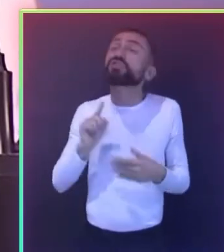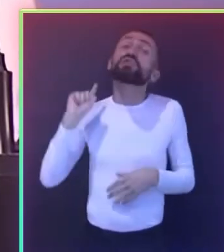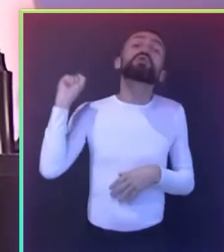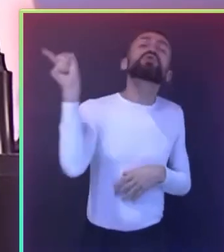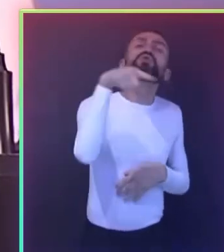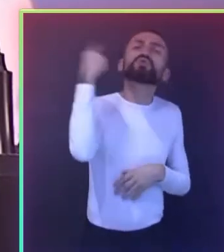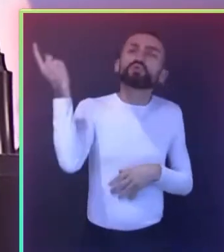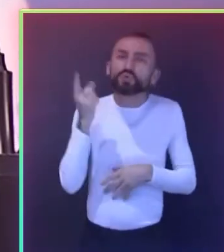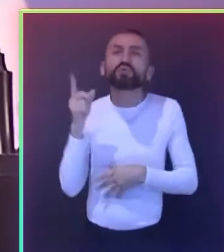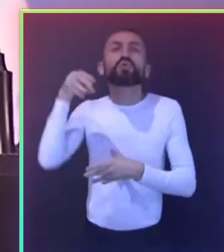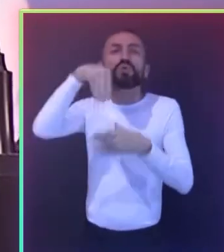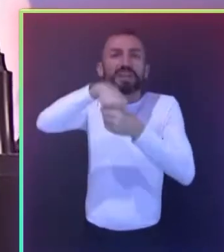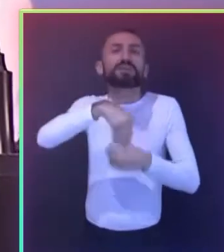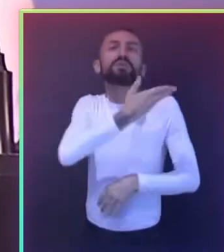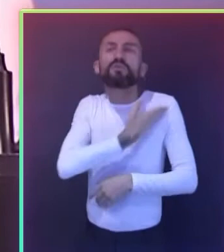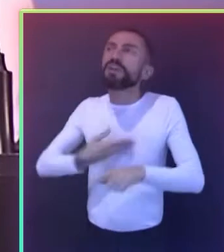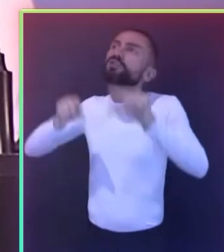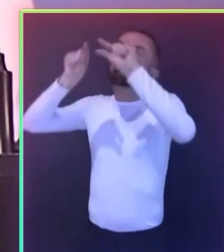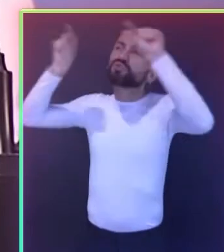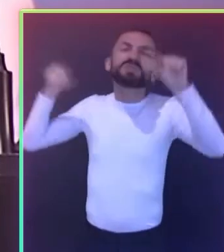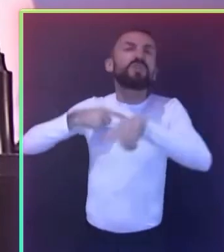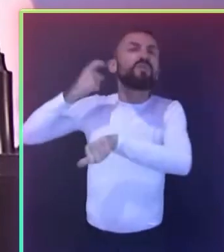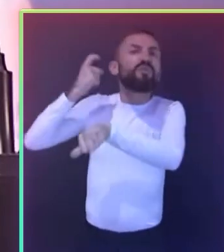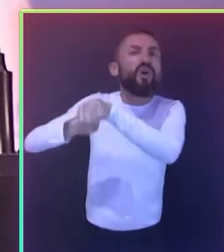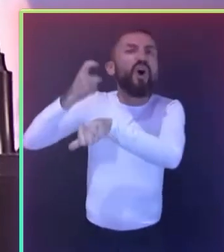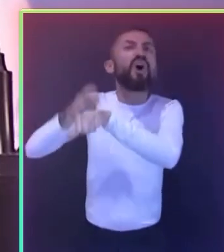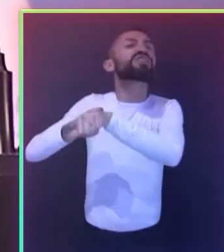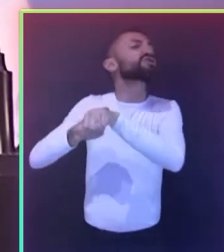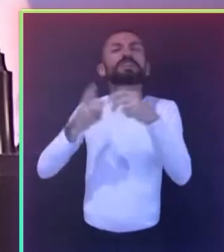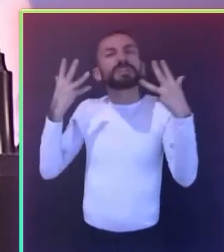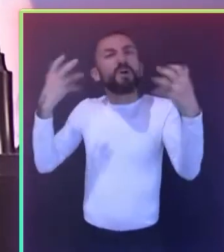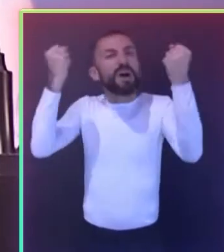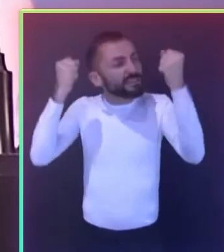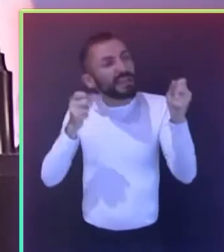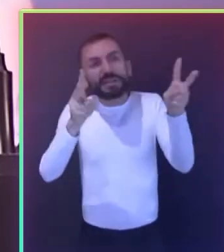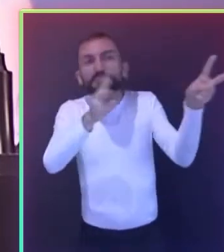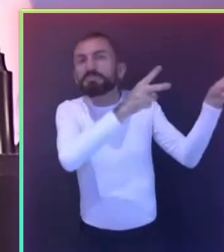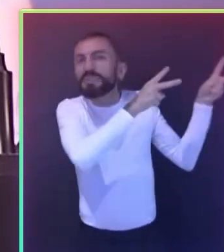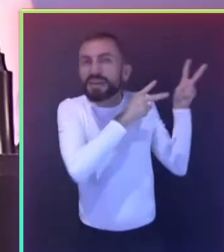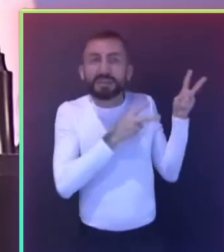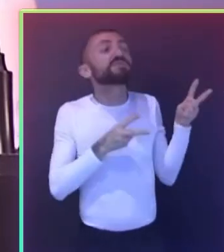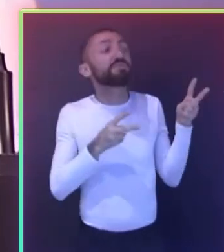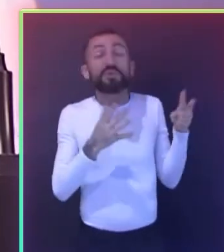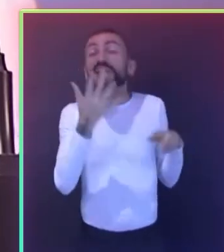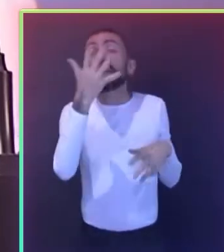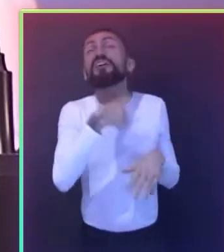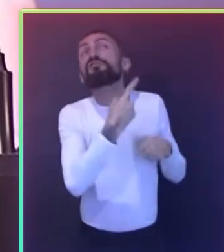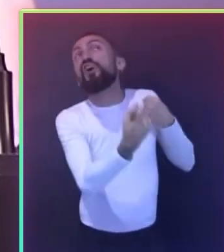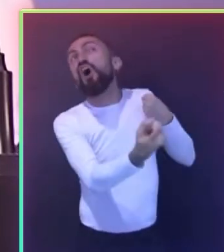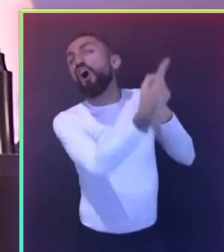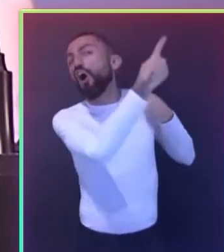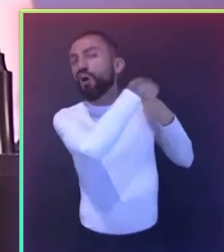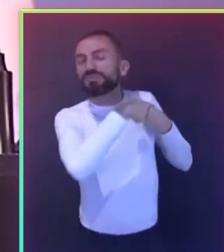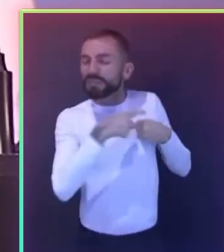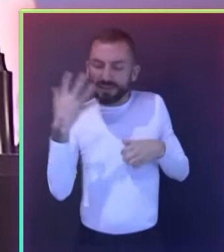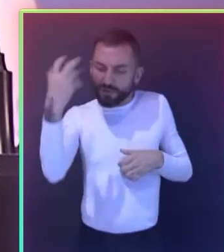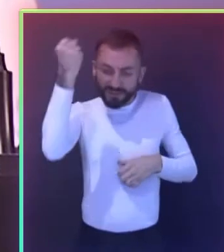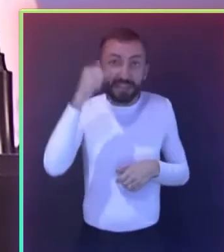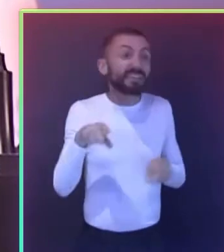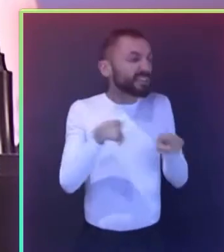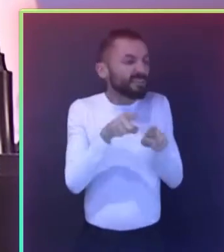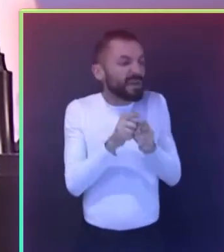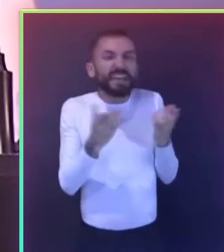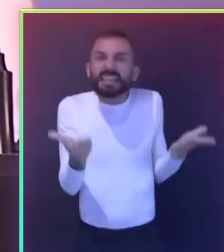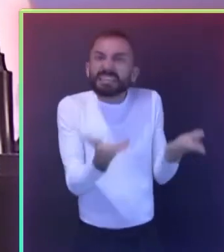são fortes e muitas vezes colocaram limites rígidos ao avanço daqueles que sonham com paz de outrora que incitam